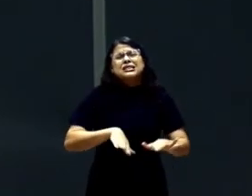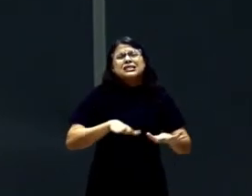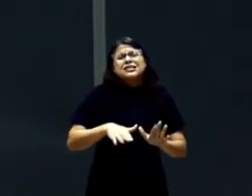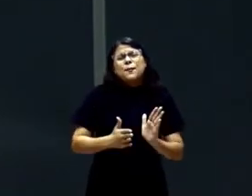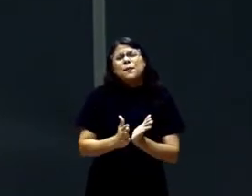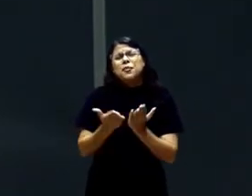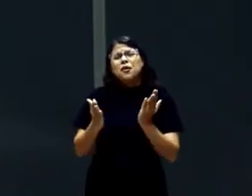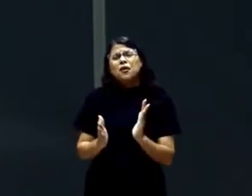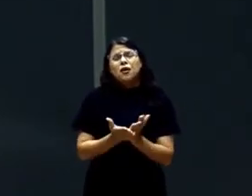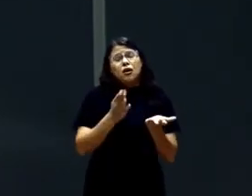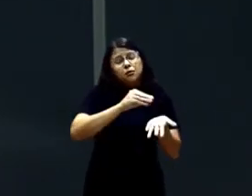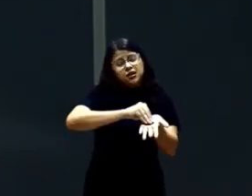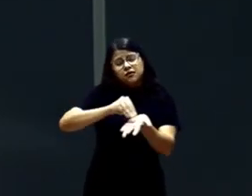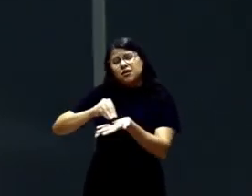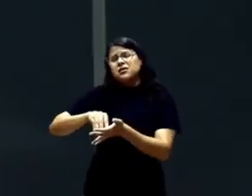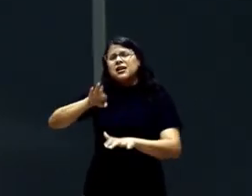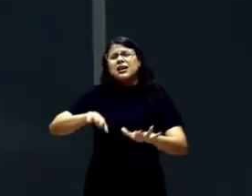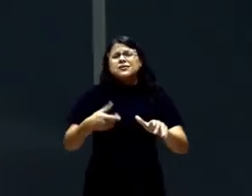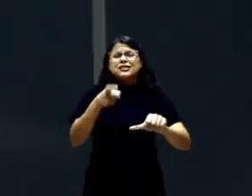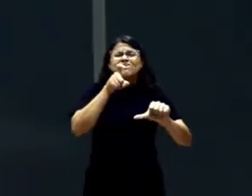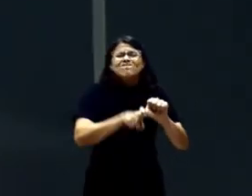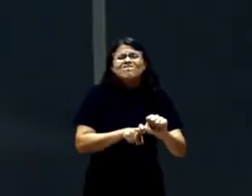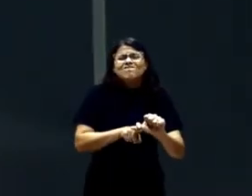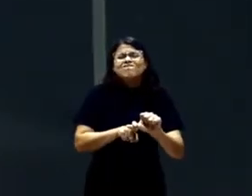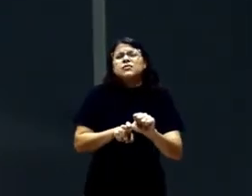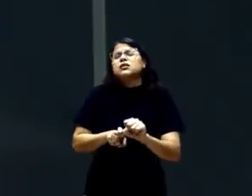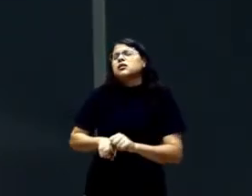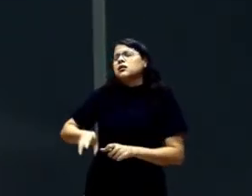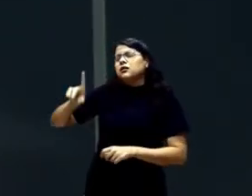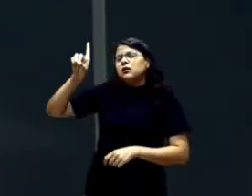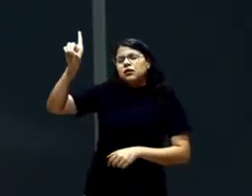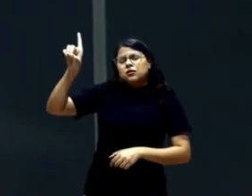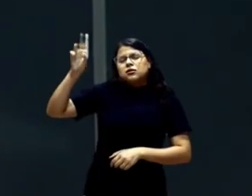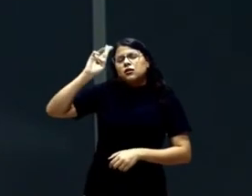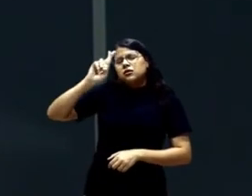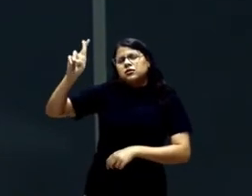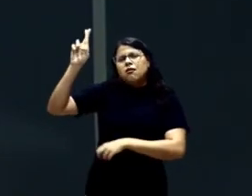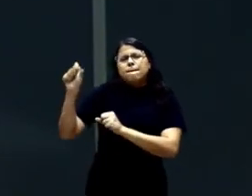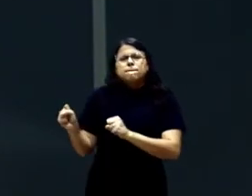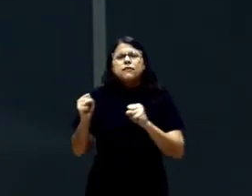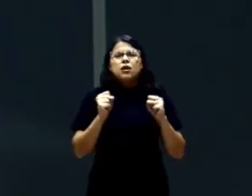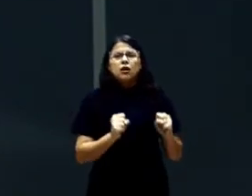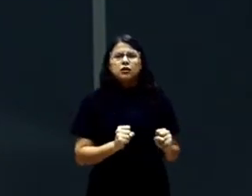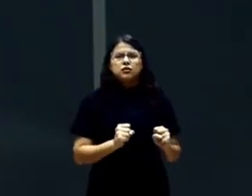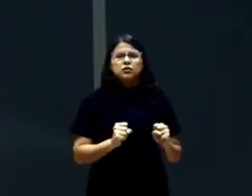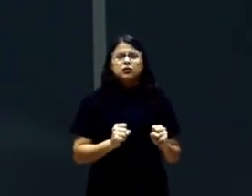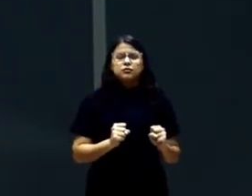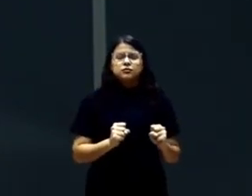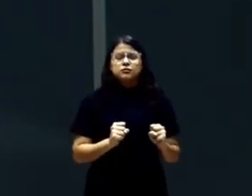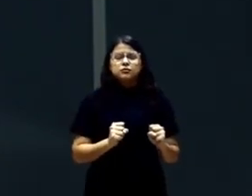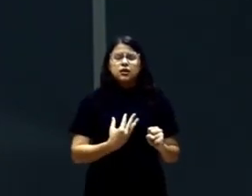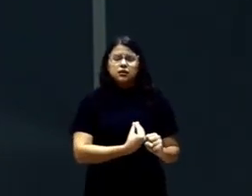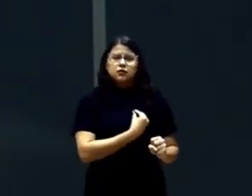escassez, que estão endividados. Deus, o Senhor é poderoso para mudar esse quadro